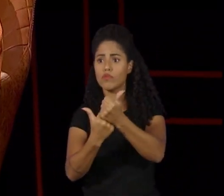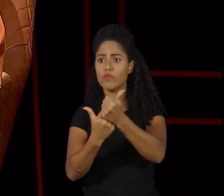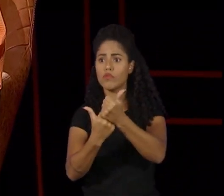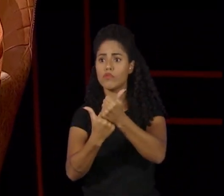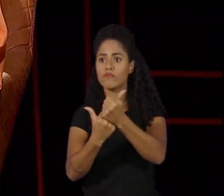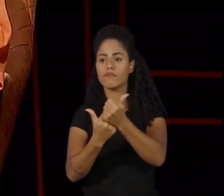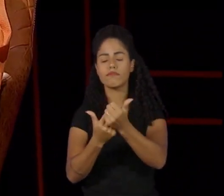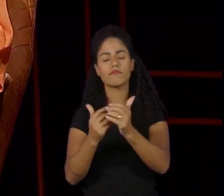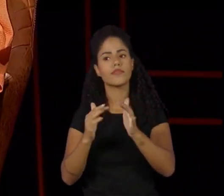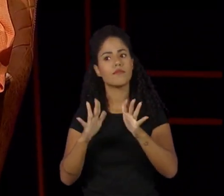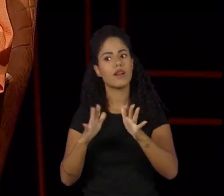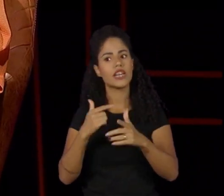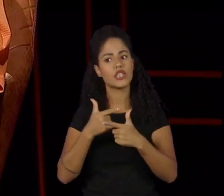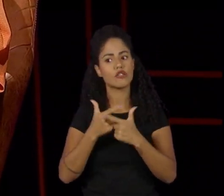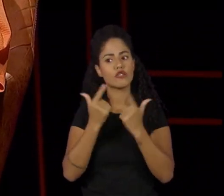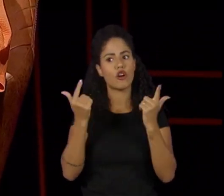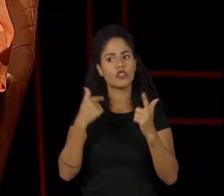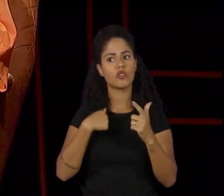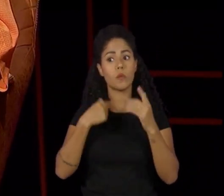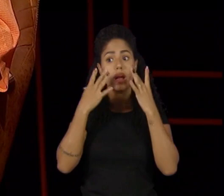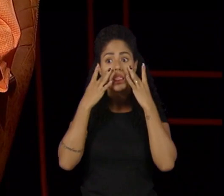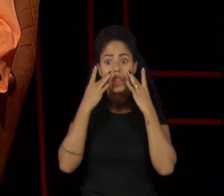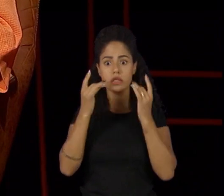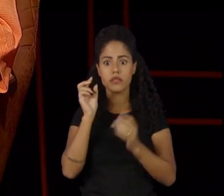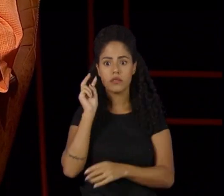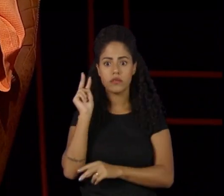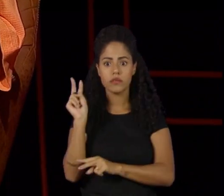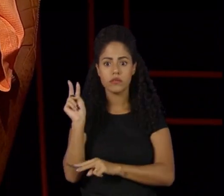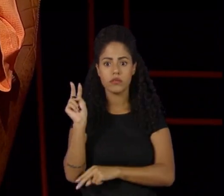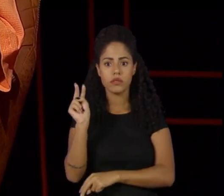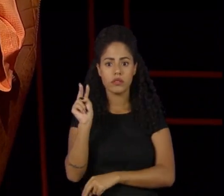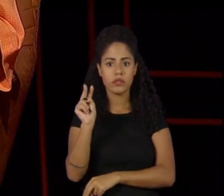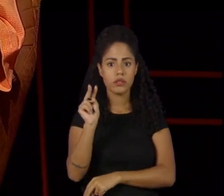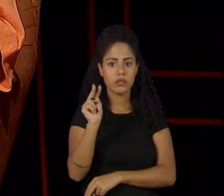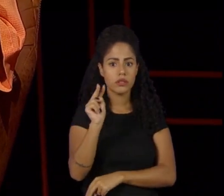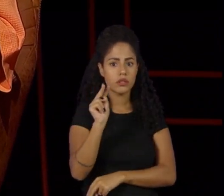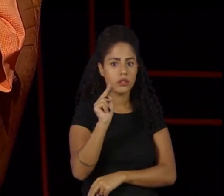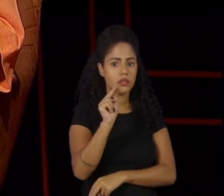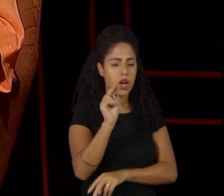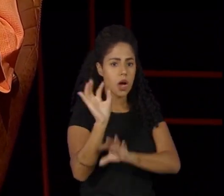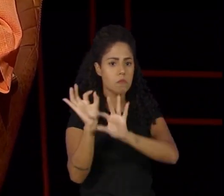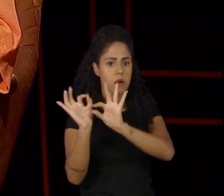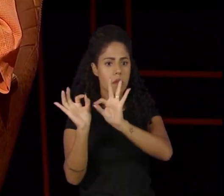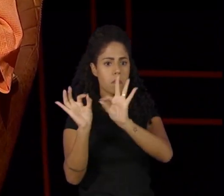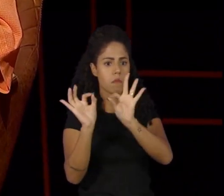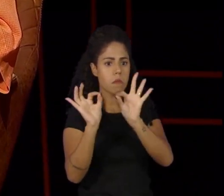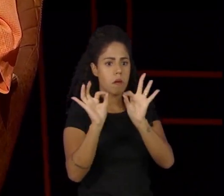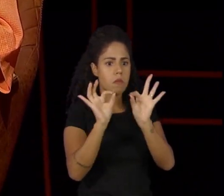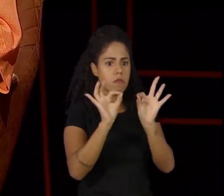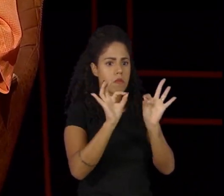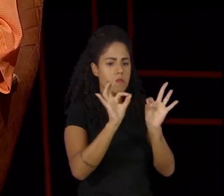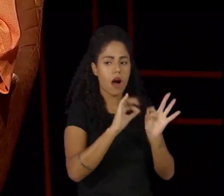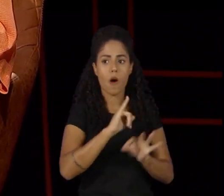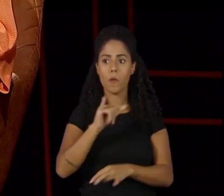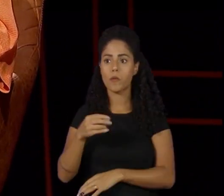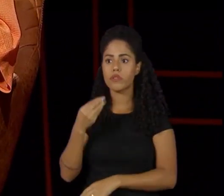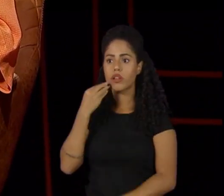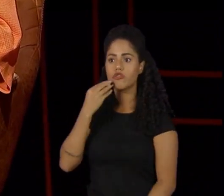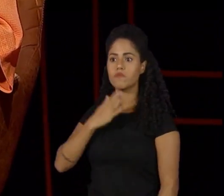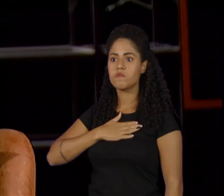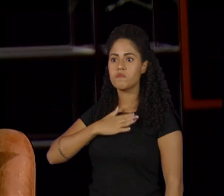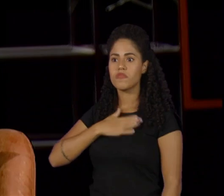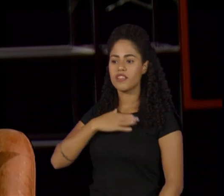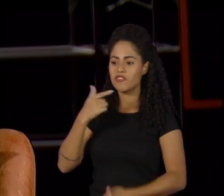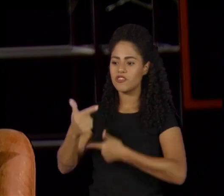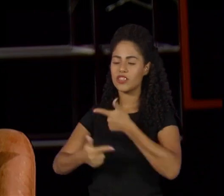eu presto muita atenção e não podia deixar de prestar atenção no Grande Otelo em Cena. Era a oportunidade que eu tinha na vida de trabalhar com